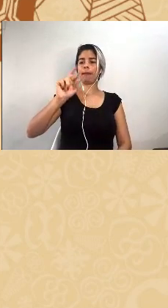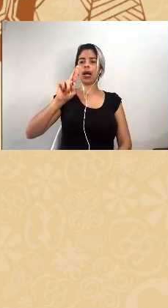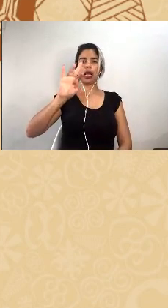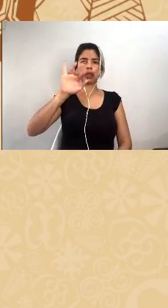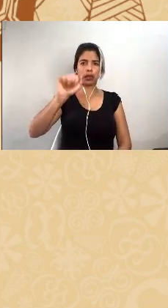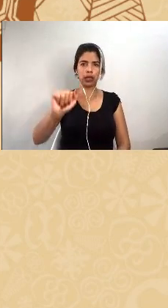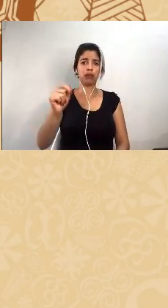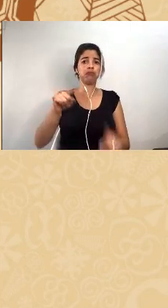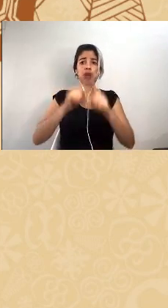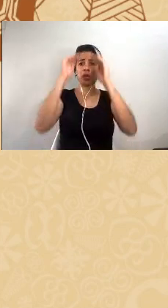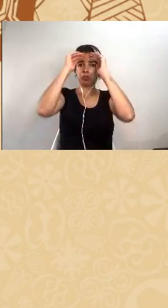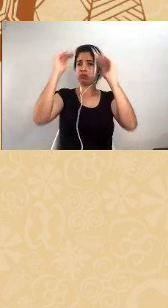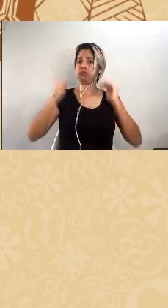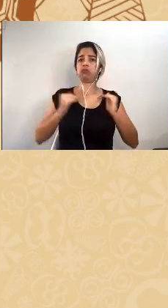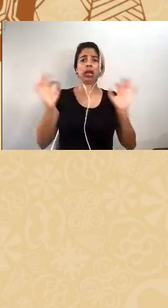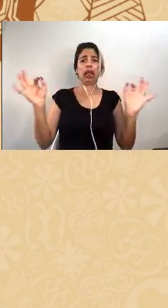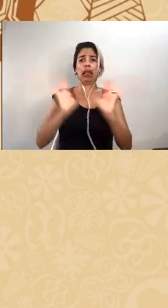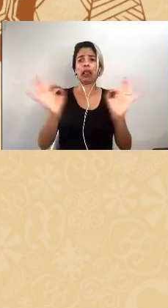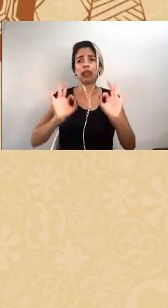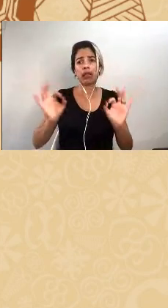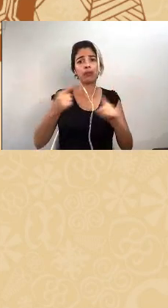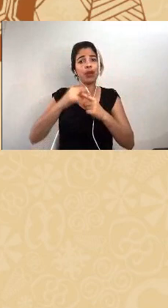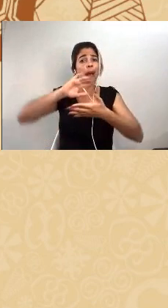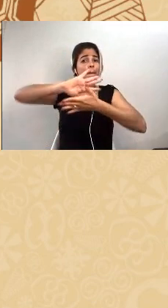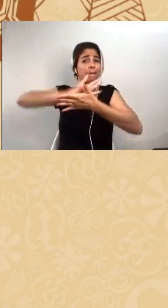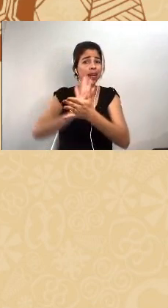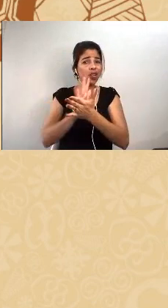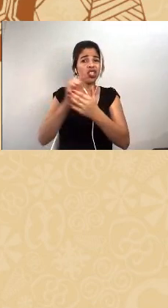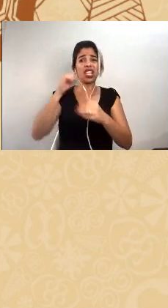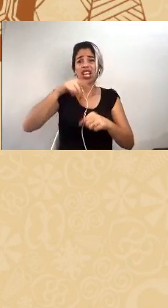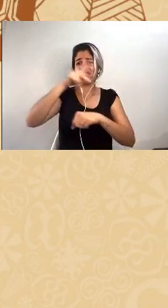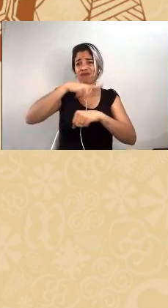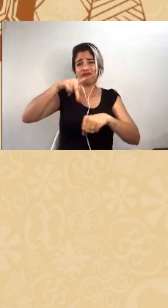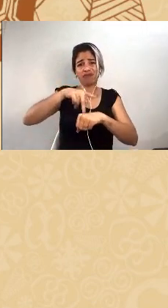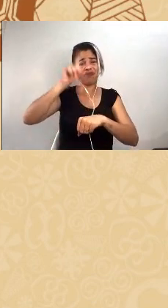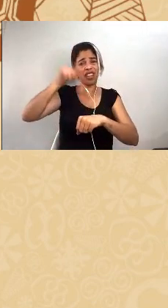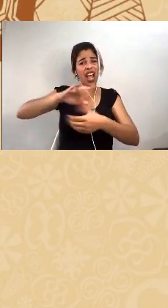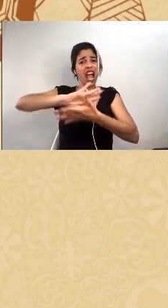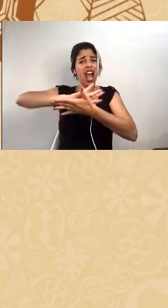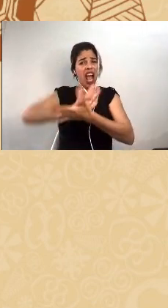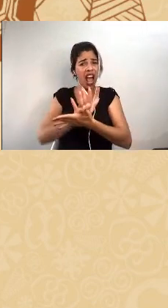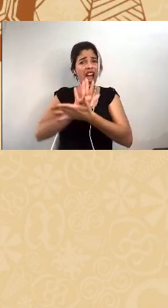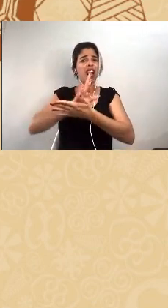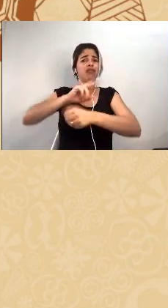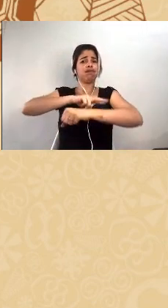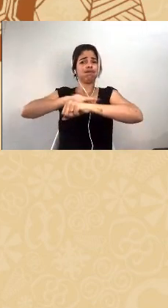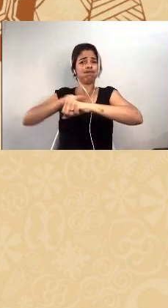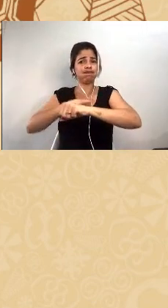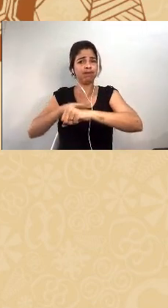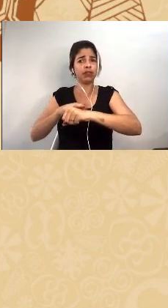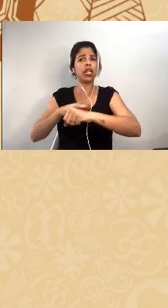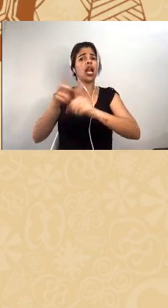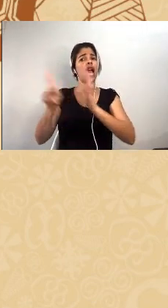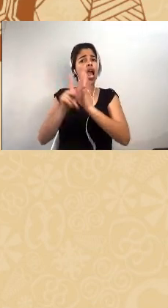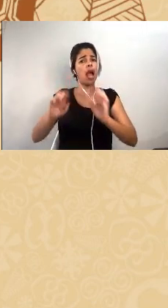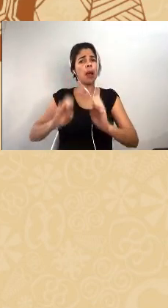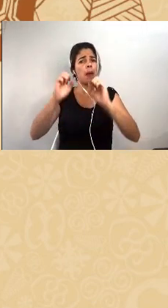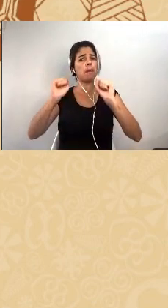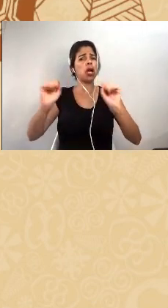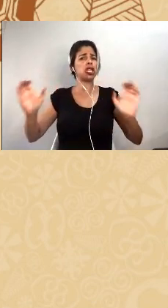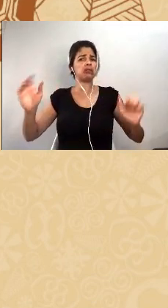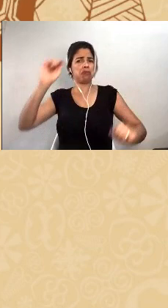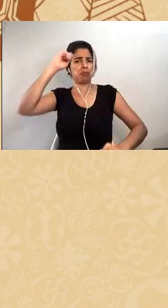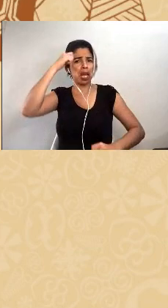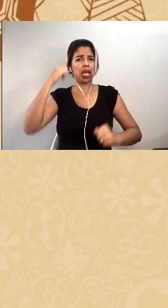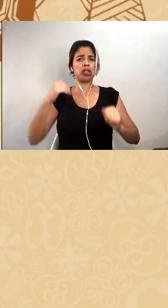eu sou respeitado. O que é isso? O preconceito desse país, ele é racial, não é social, não. Você pode ser negro, você pode ascender, você pode conseguir